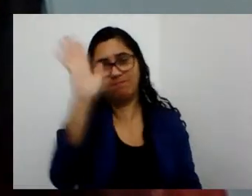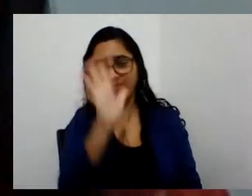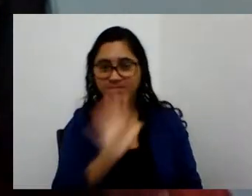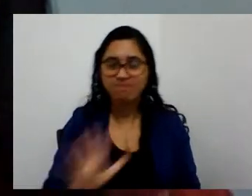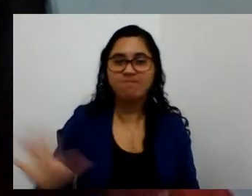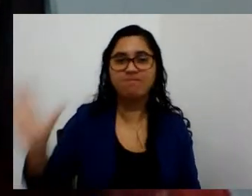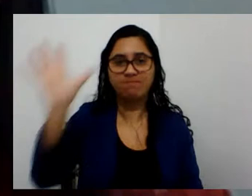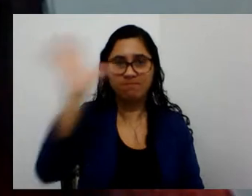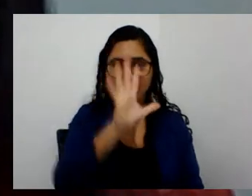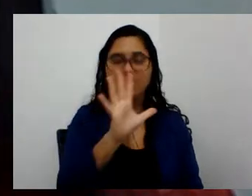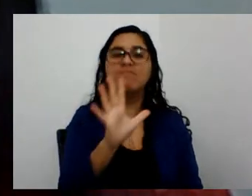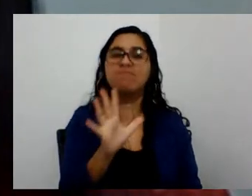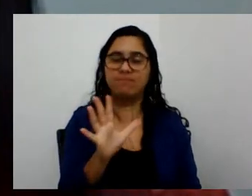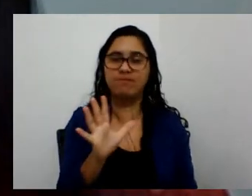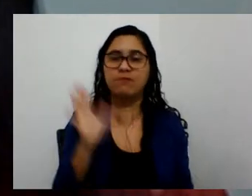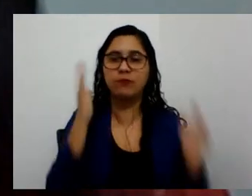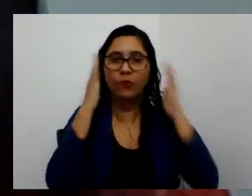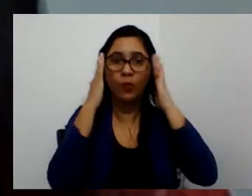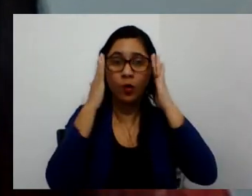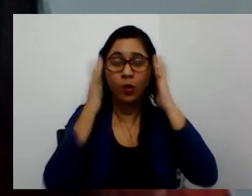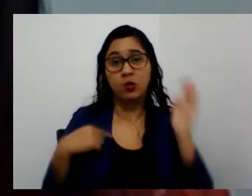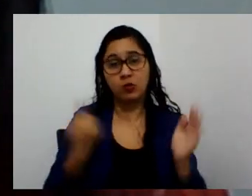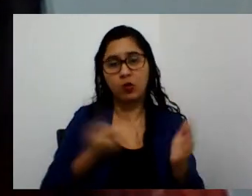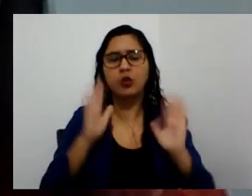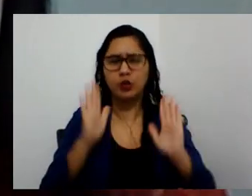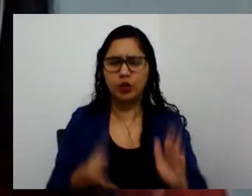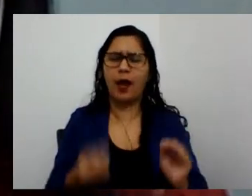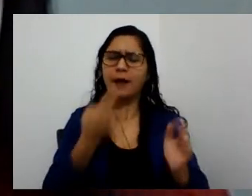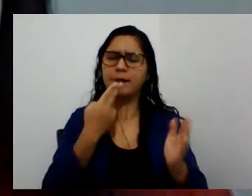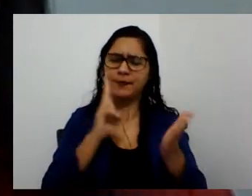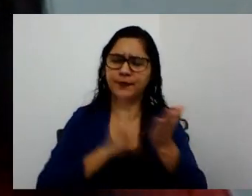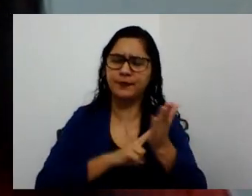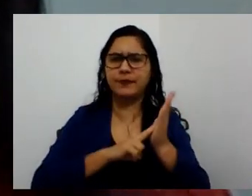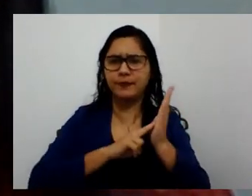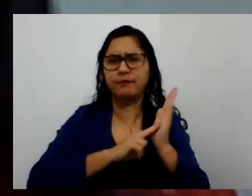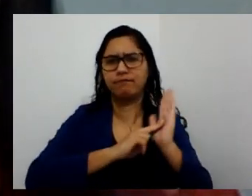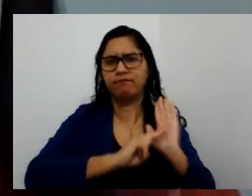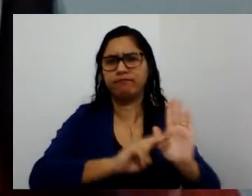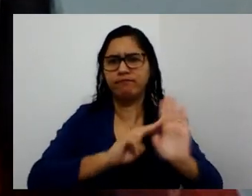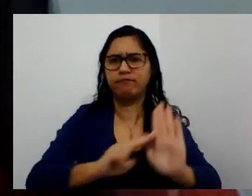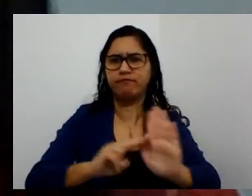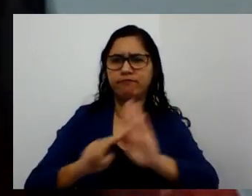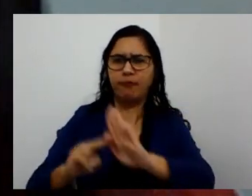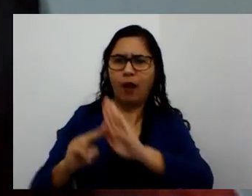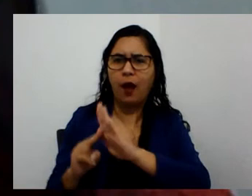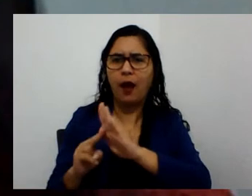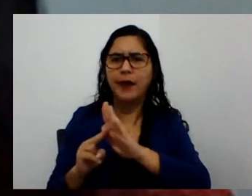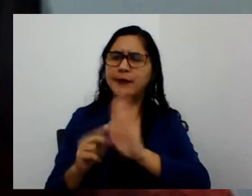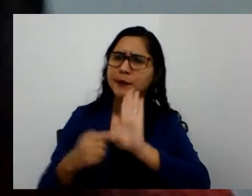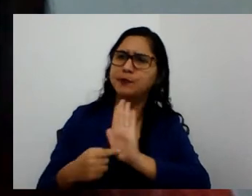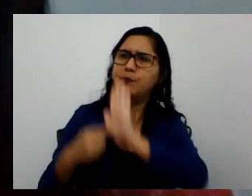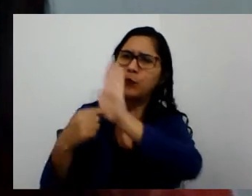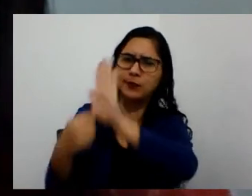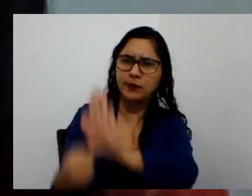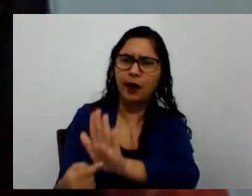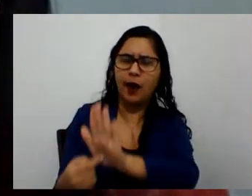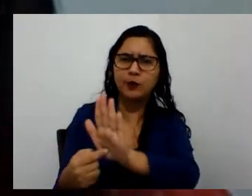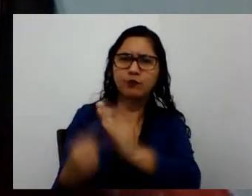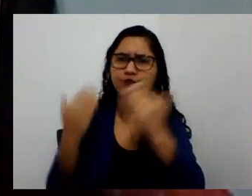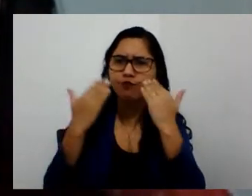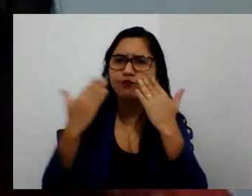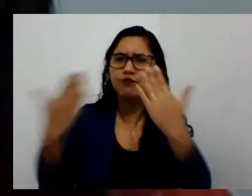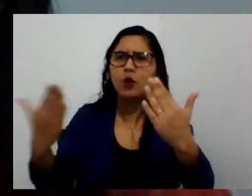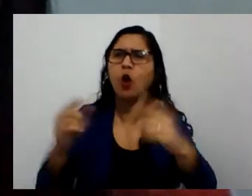temos realizado cartas, expressado, né, de maneira pública a